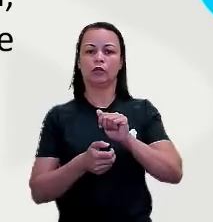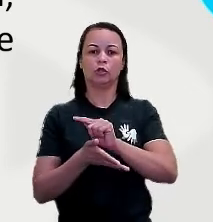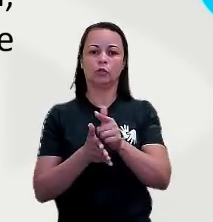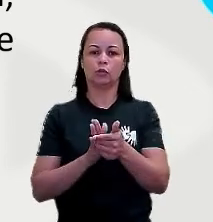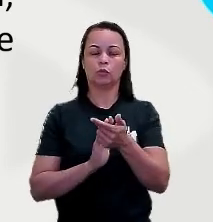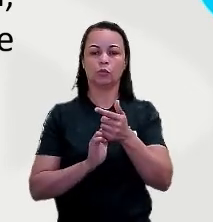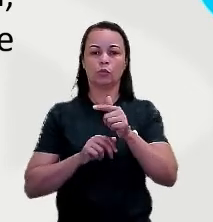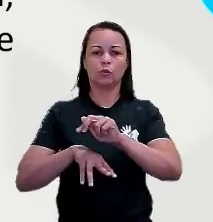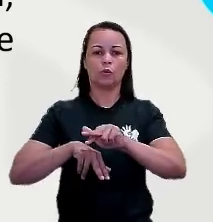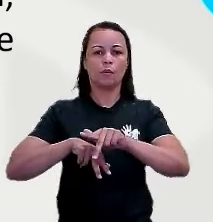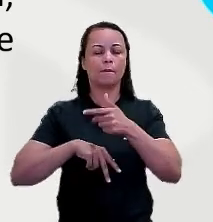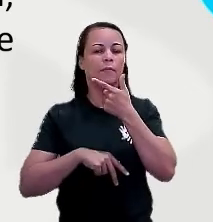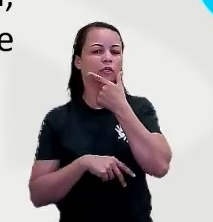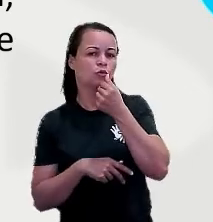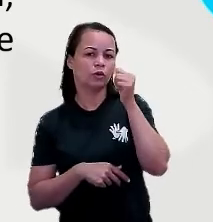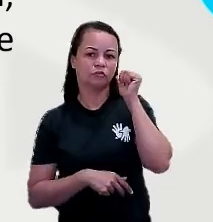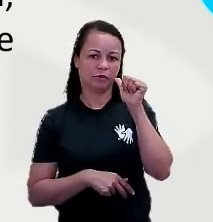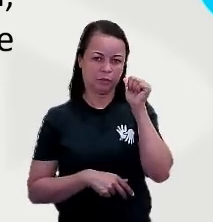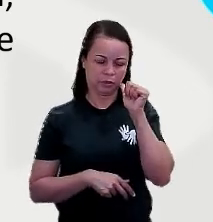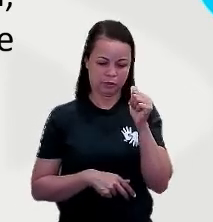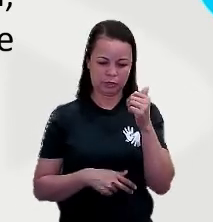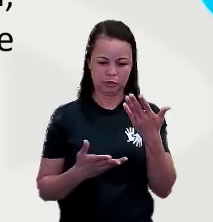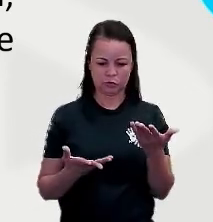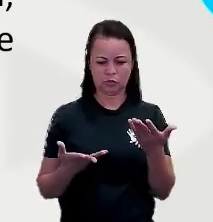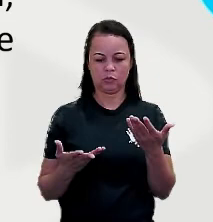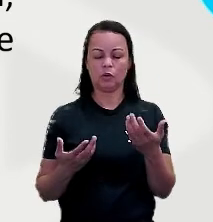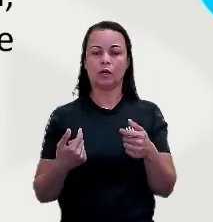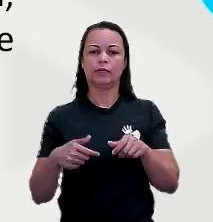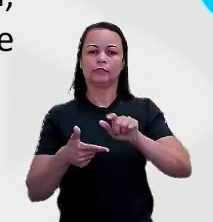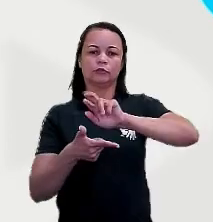número singular, plural.